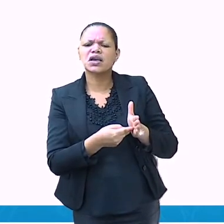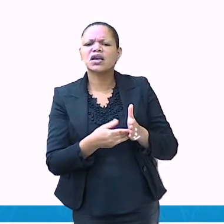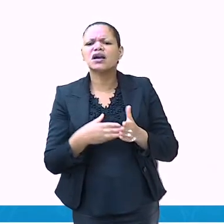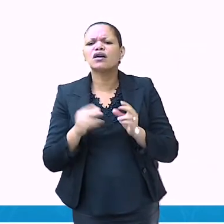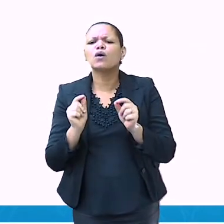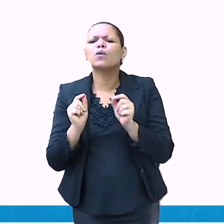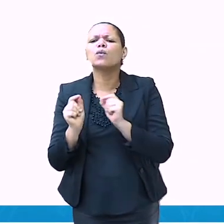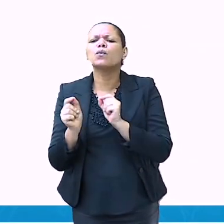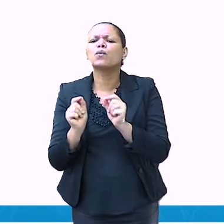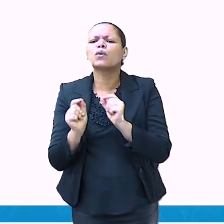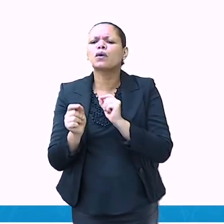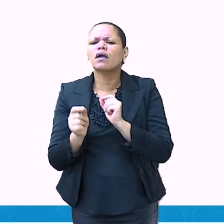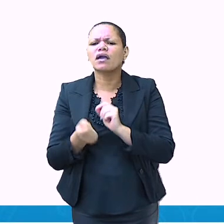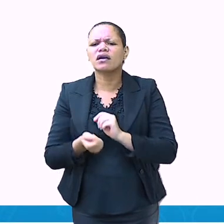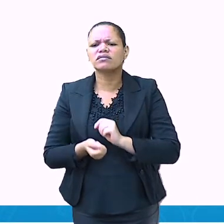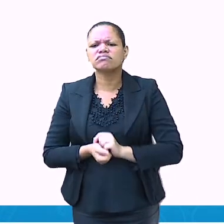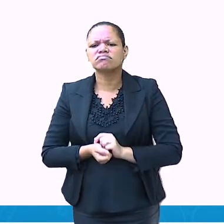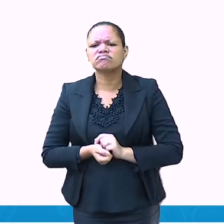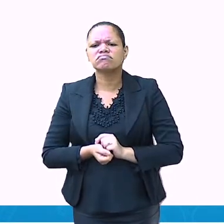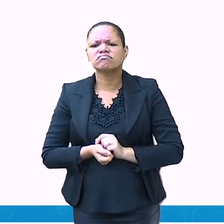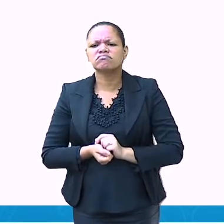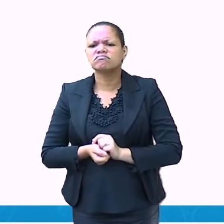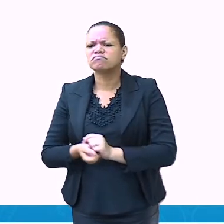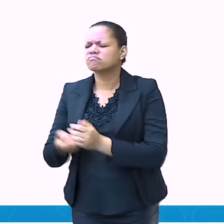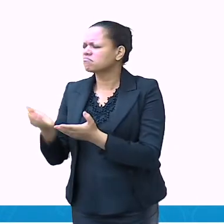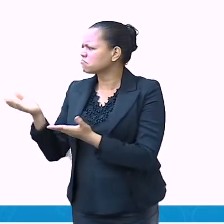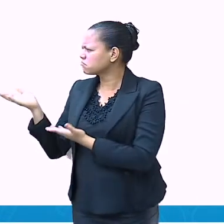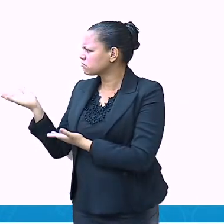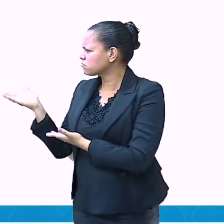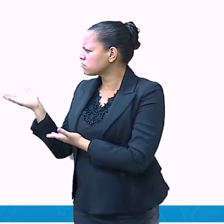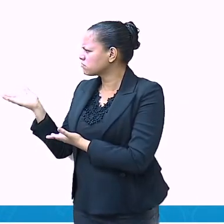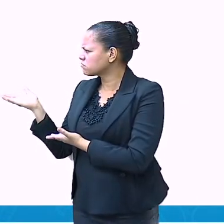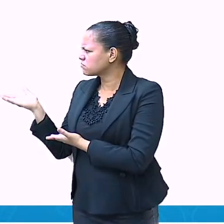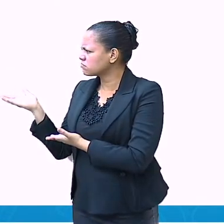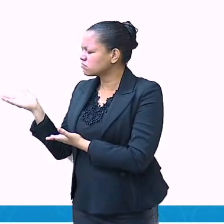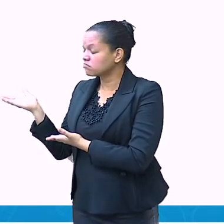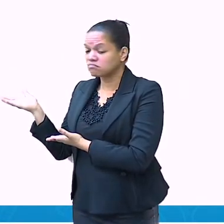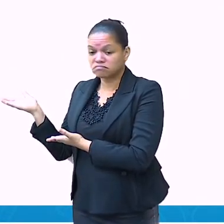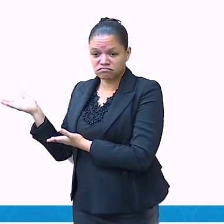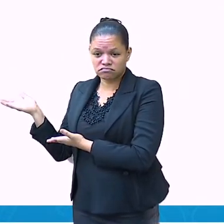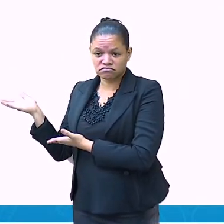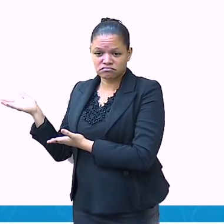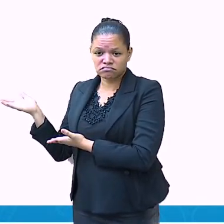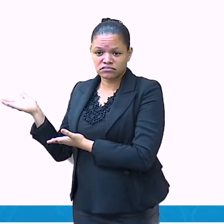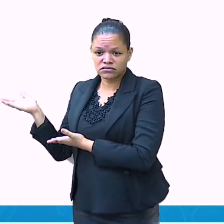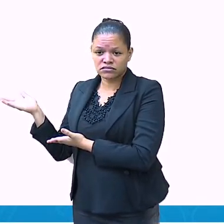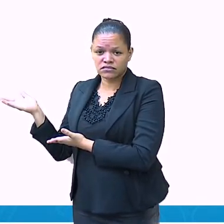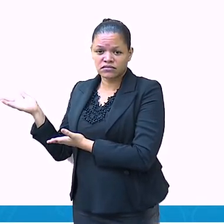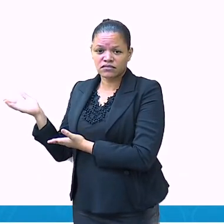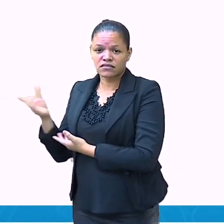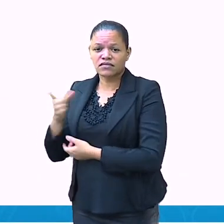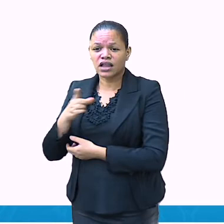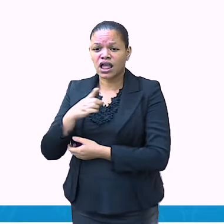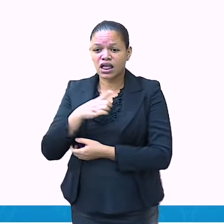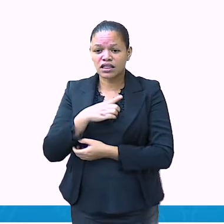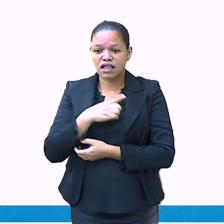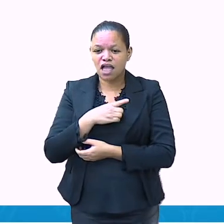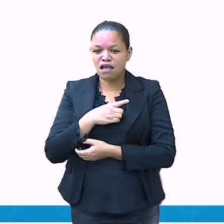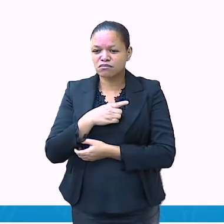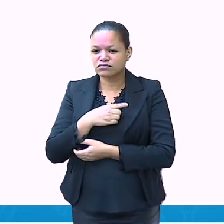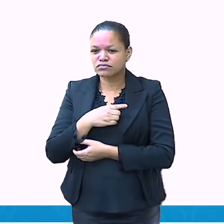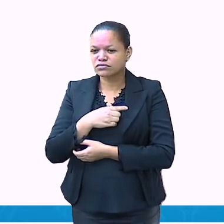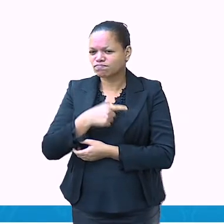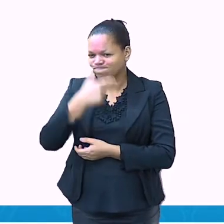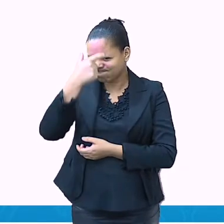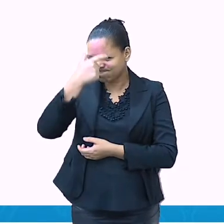to complete. Olha ali, little face smiling. Nós temos uma pequena carinha aqui sorrindo.